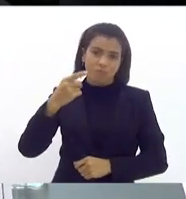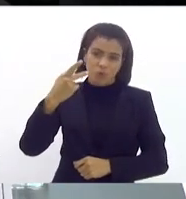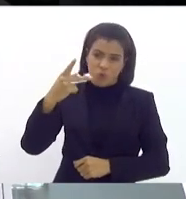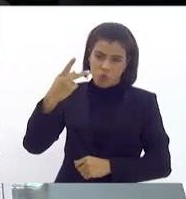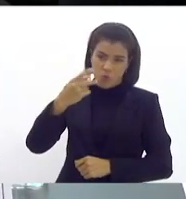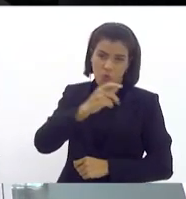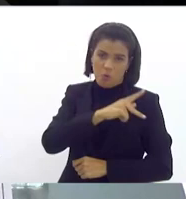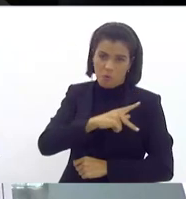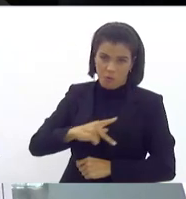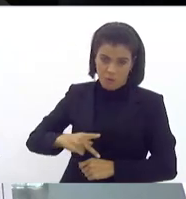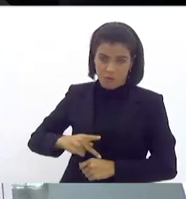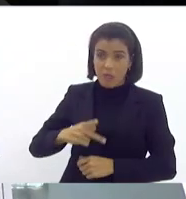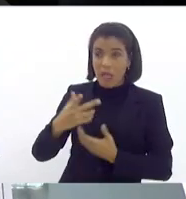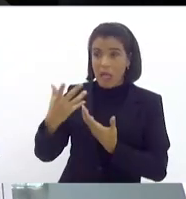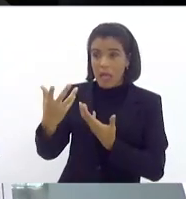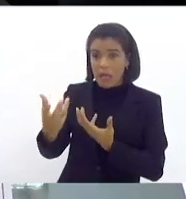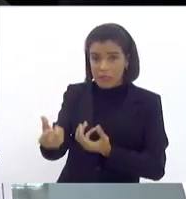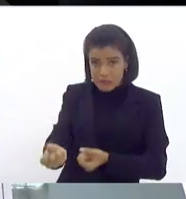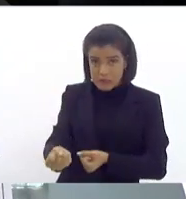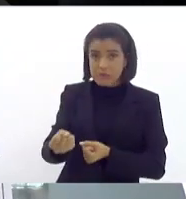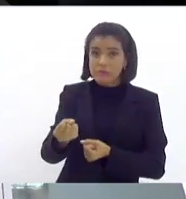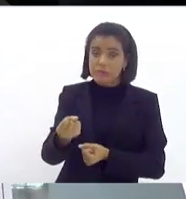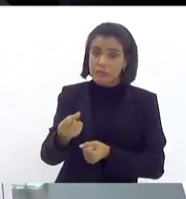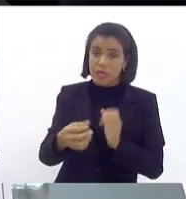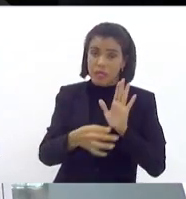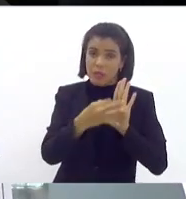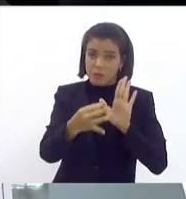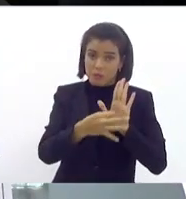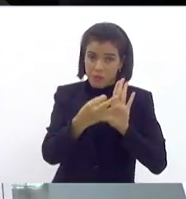Excelência de aceitar o seu parecer,